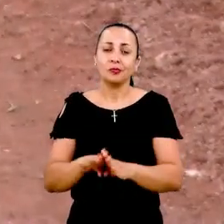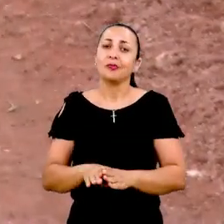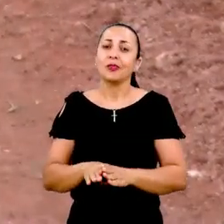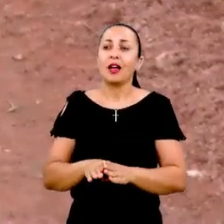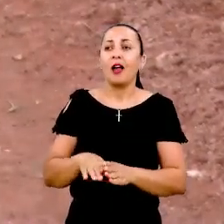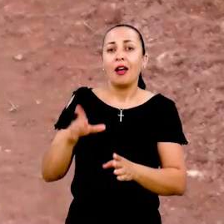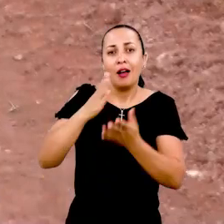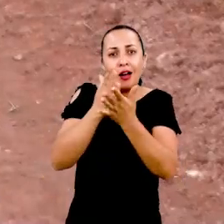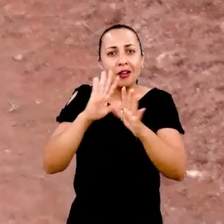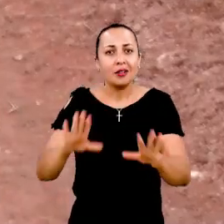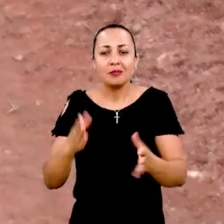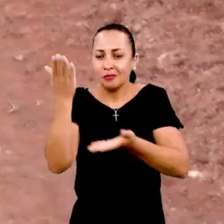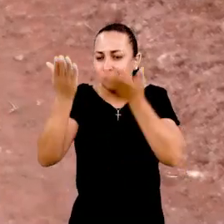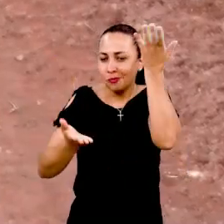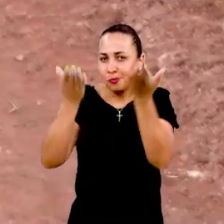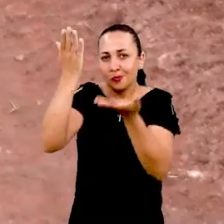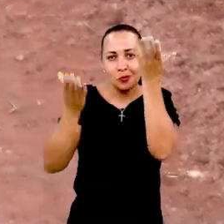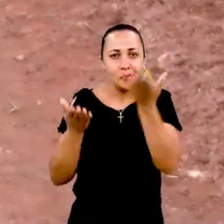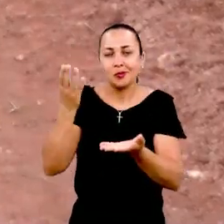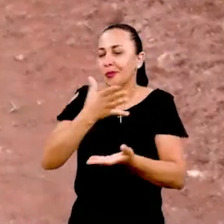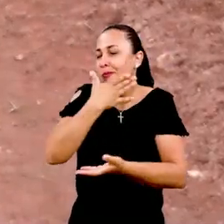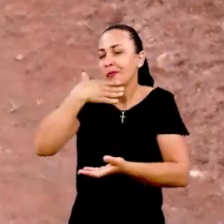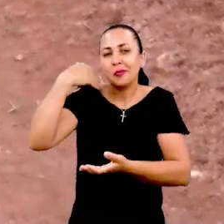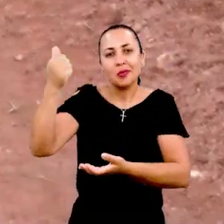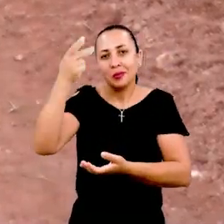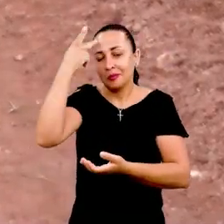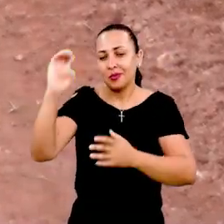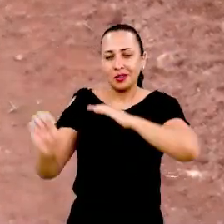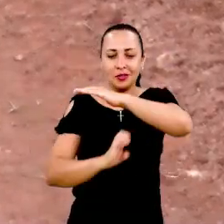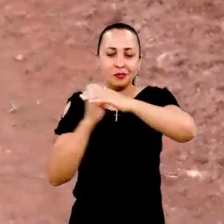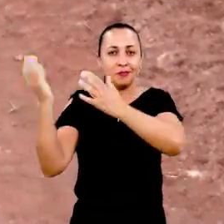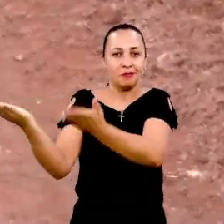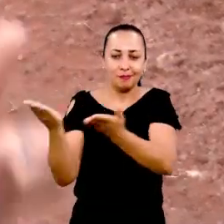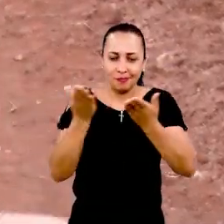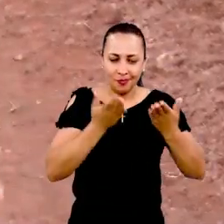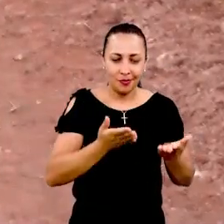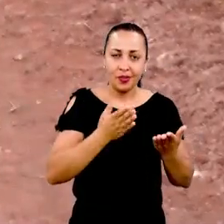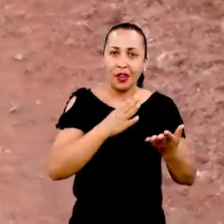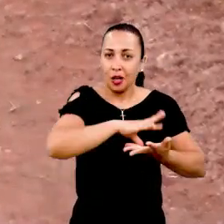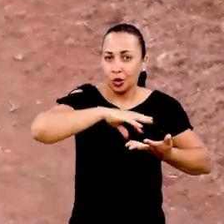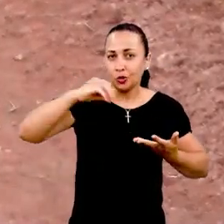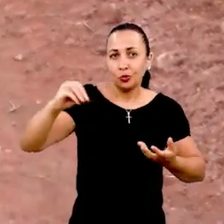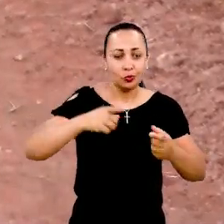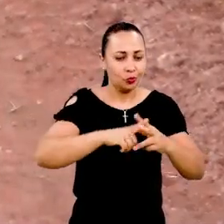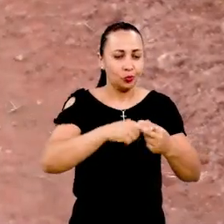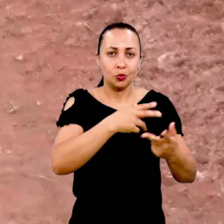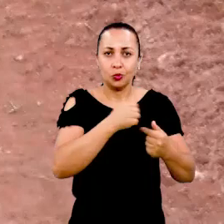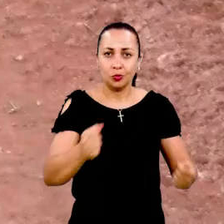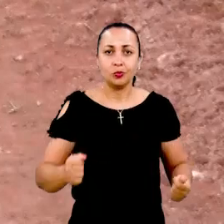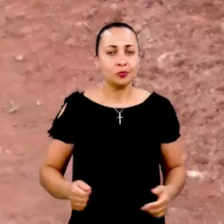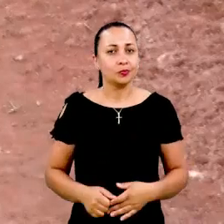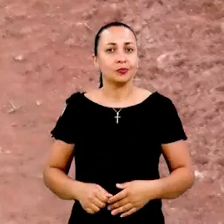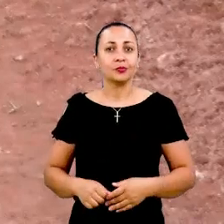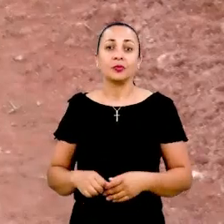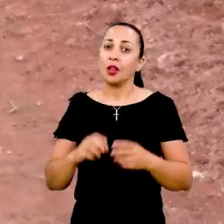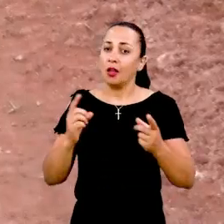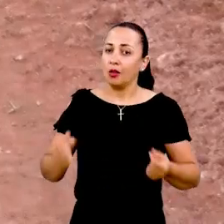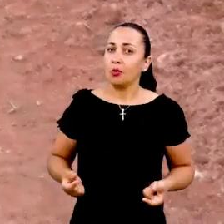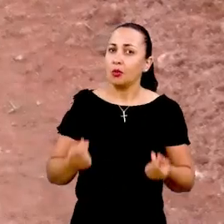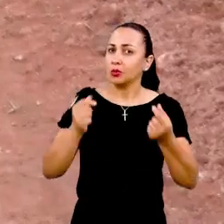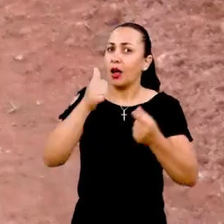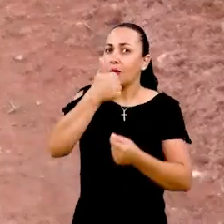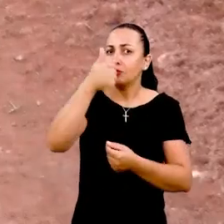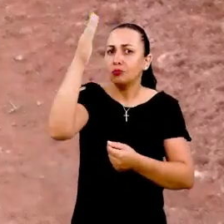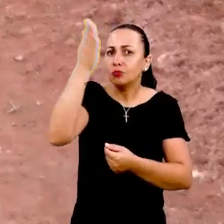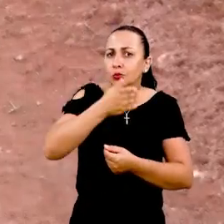tanto empréstimos assim. Então, acaba economicamente ficando mais viável, porque você não precisa trazer e tirar tantos produtos do local. Em termos de custo, ela